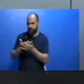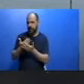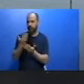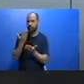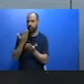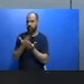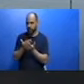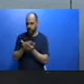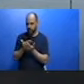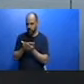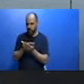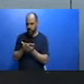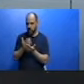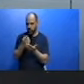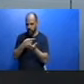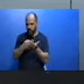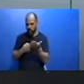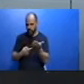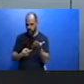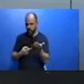dois de português